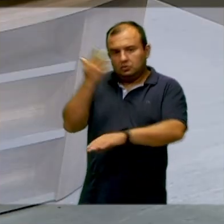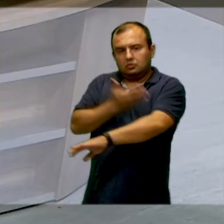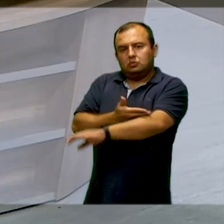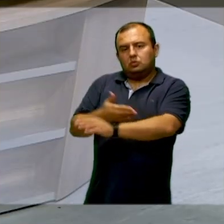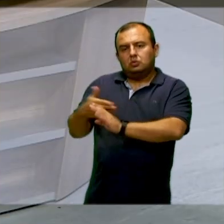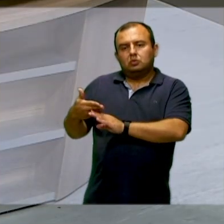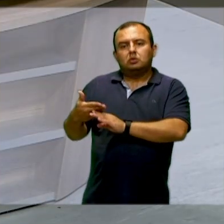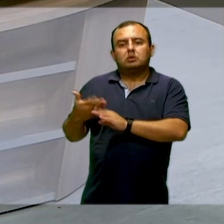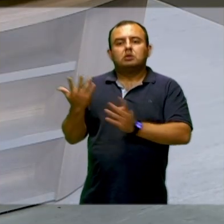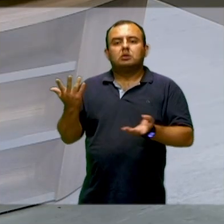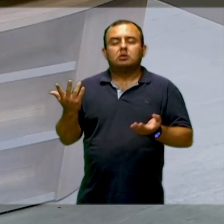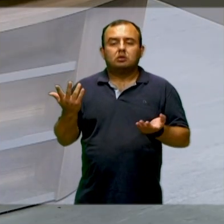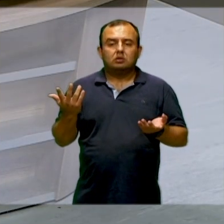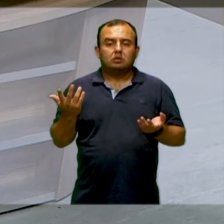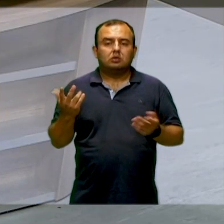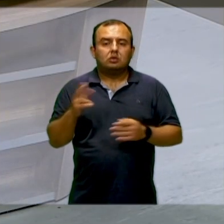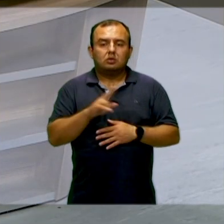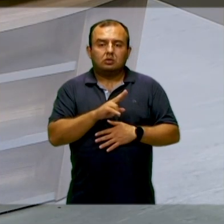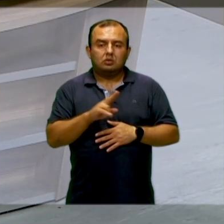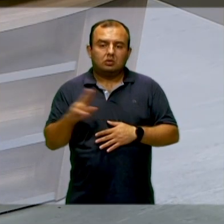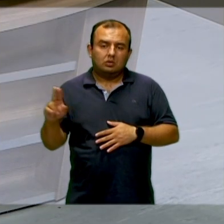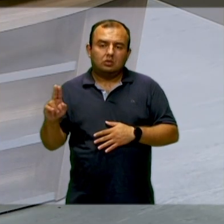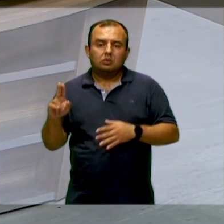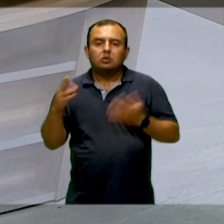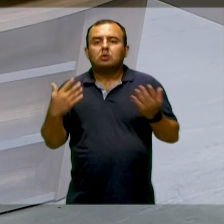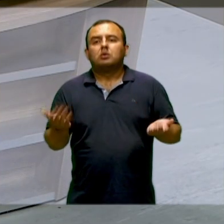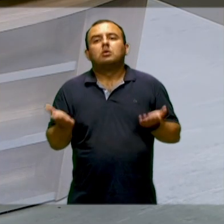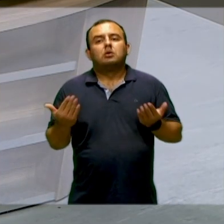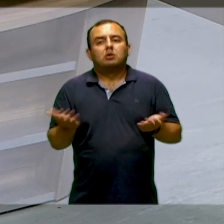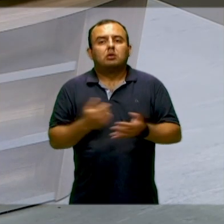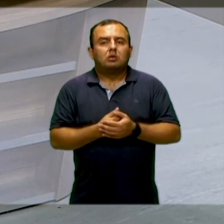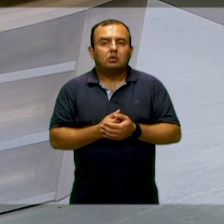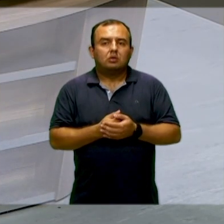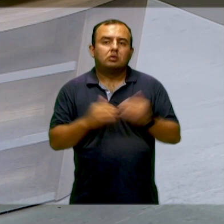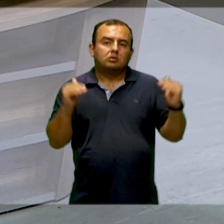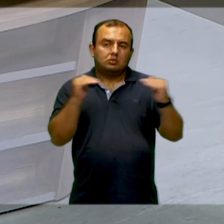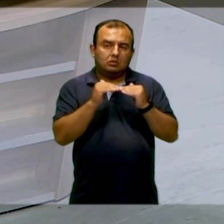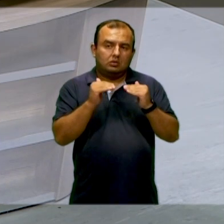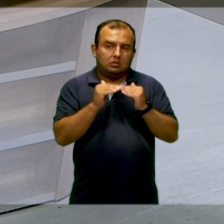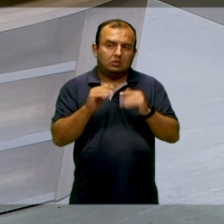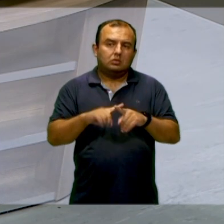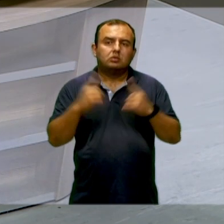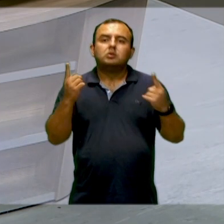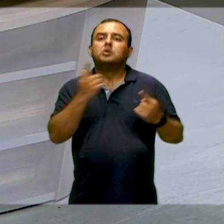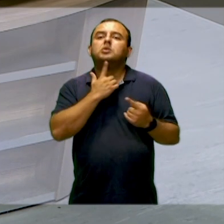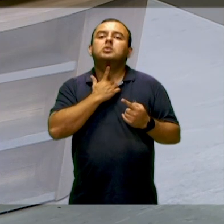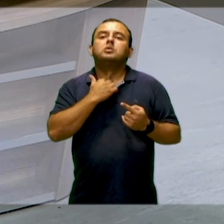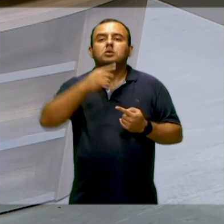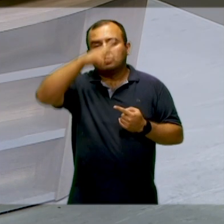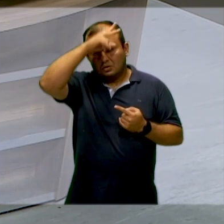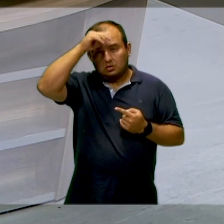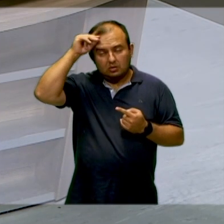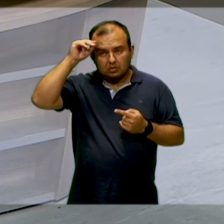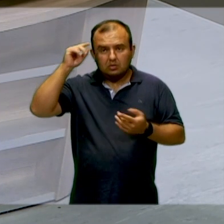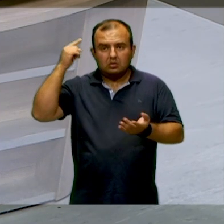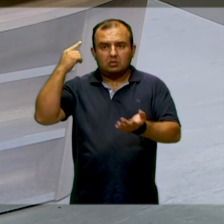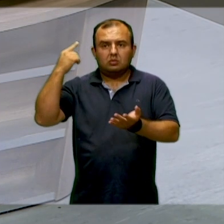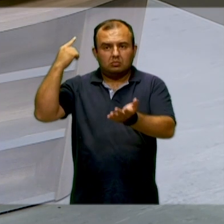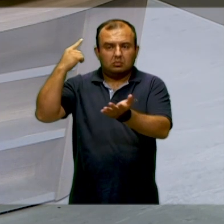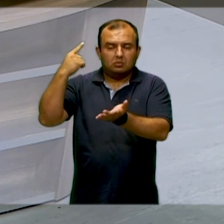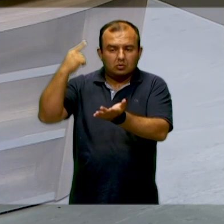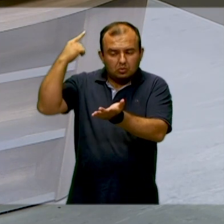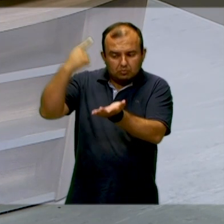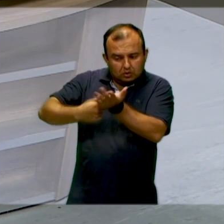acostumadas, né? As pessoas estavam acostumadas, é um nome suave, eu concordo, mas foi uma vontade do prefeito de marcar o trabalho daqui